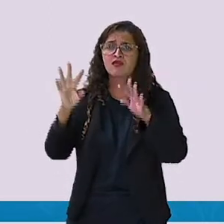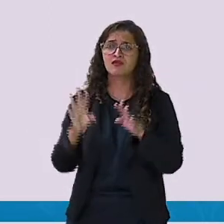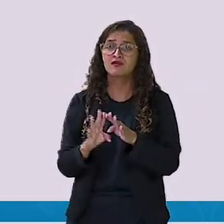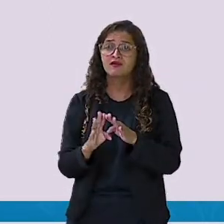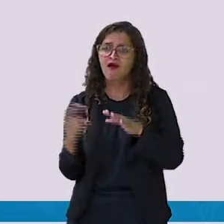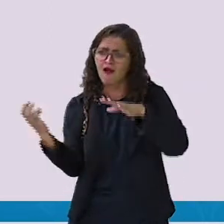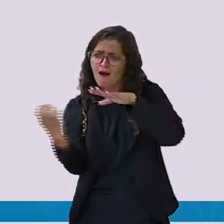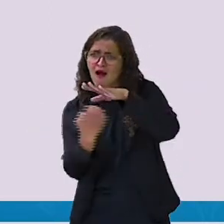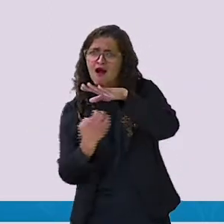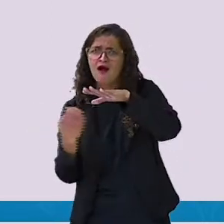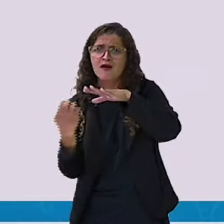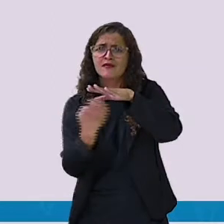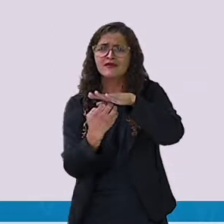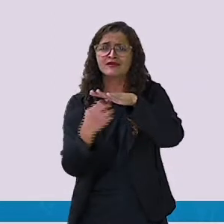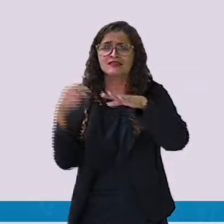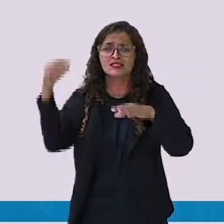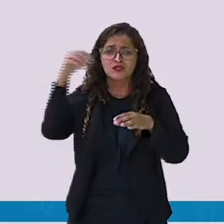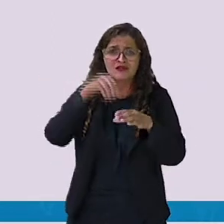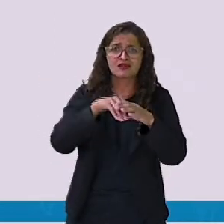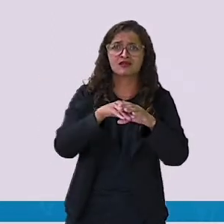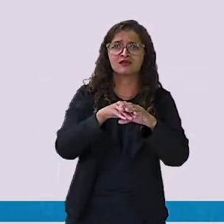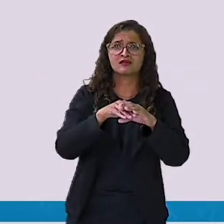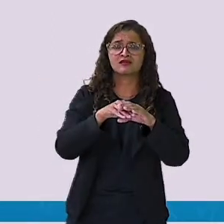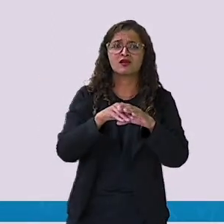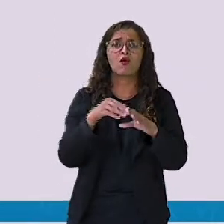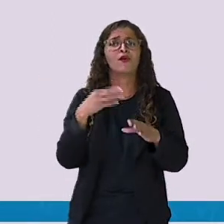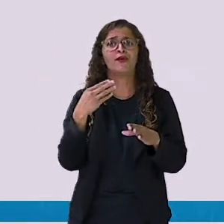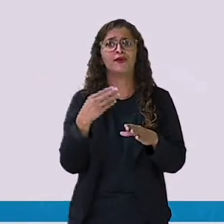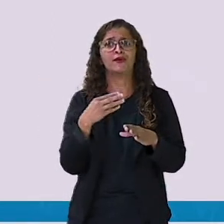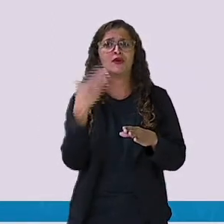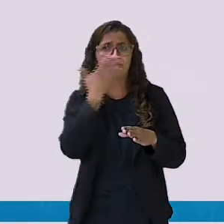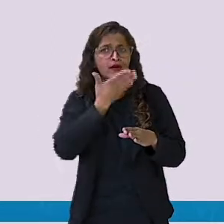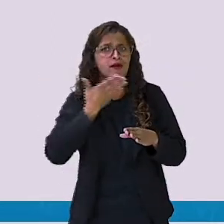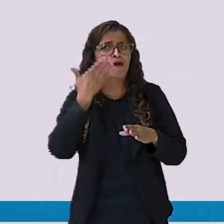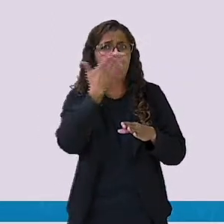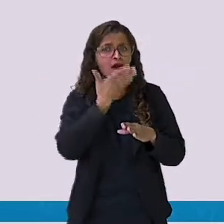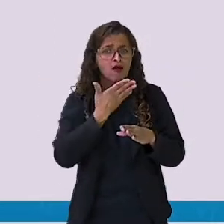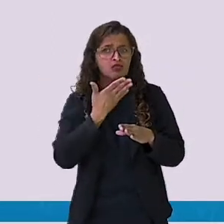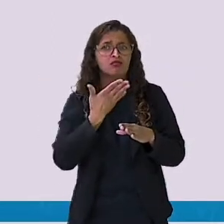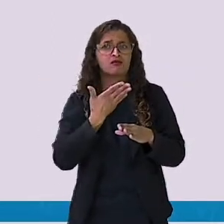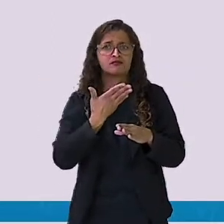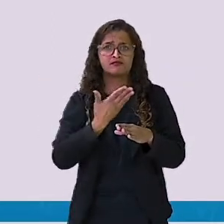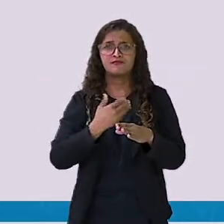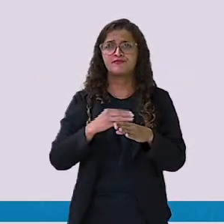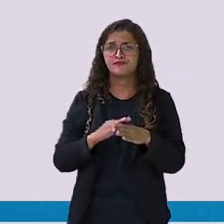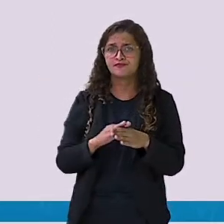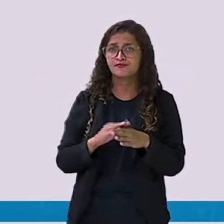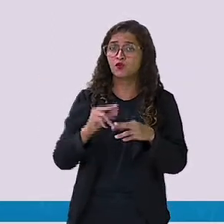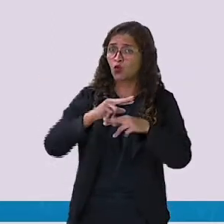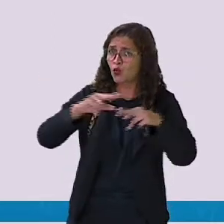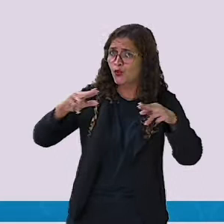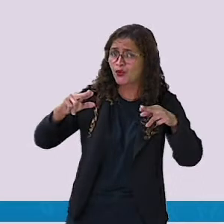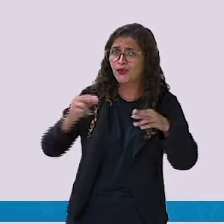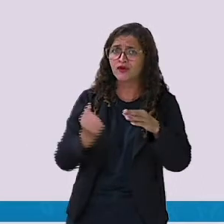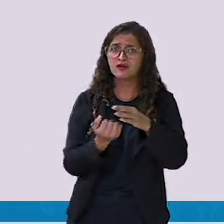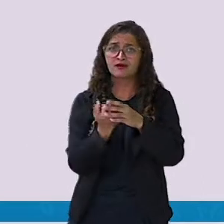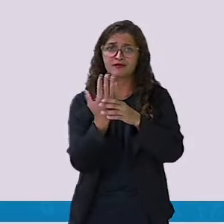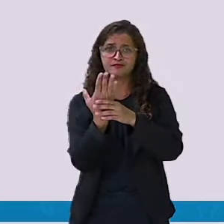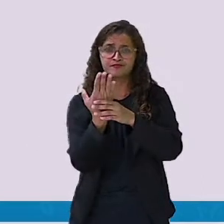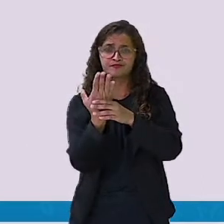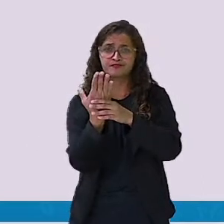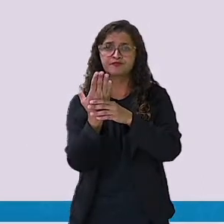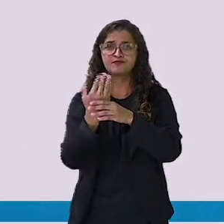doces e confecções, etc. Grande parte dos estabelecimentos industriais